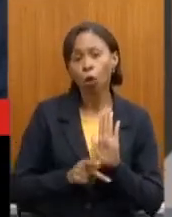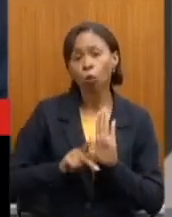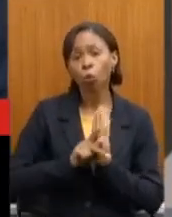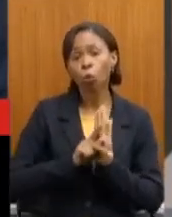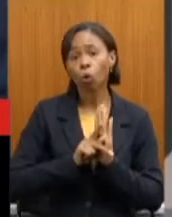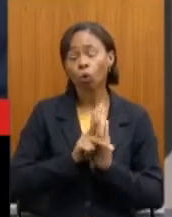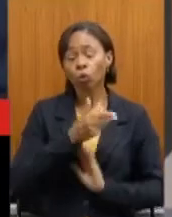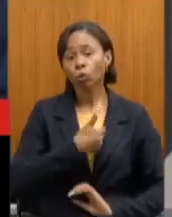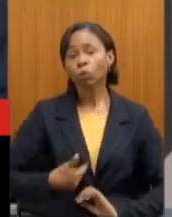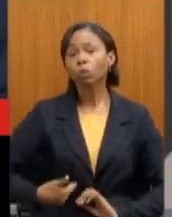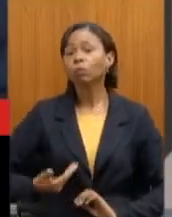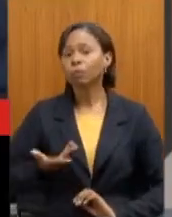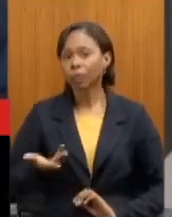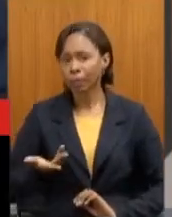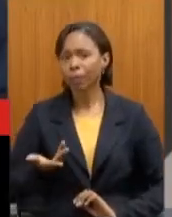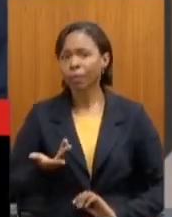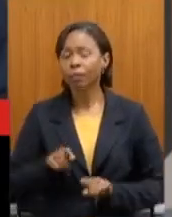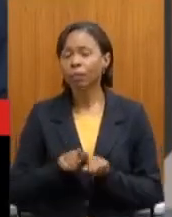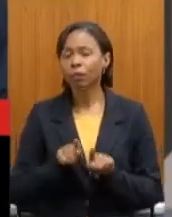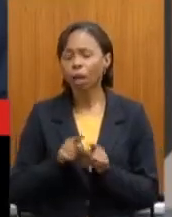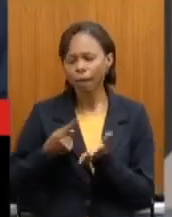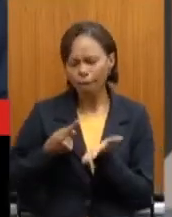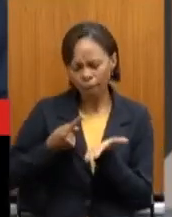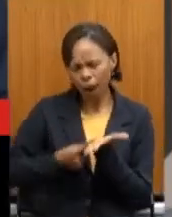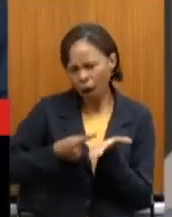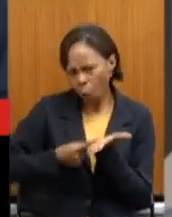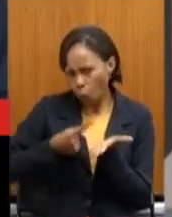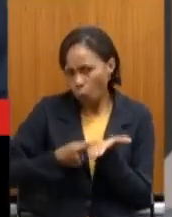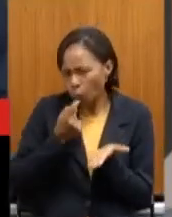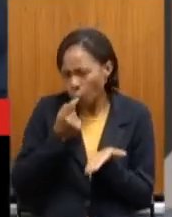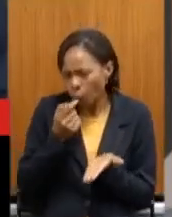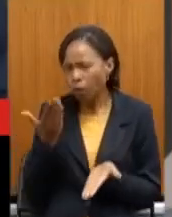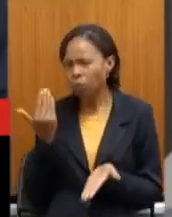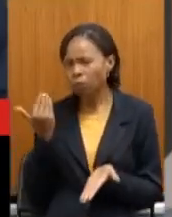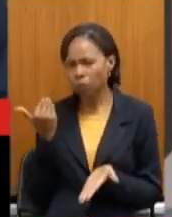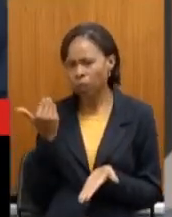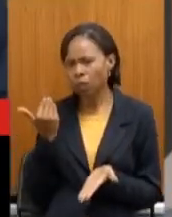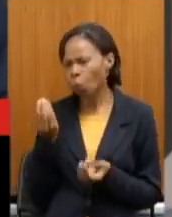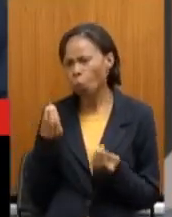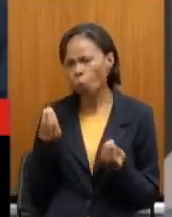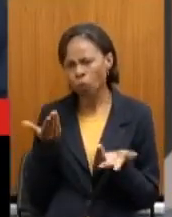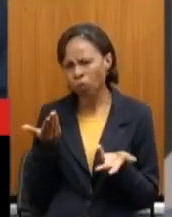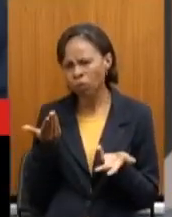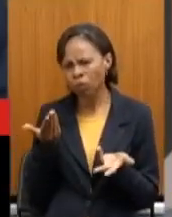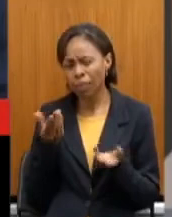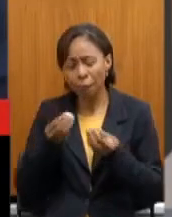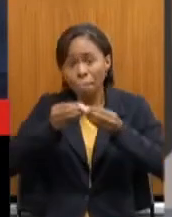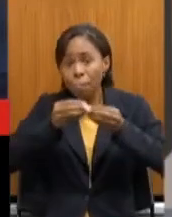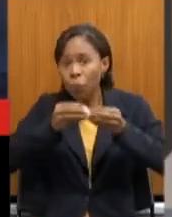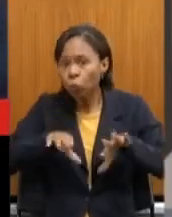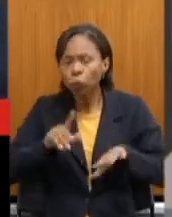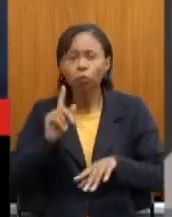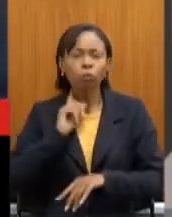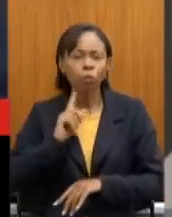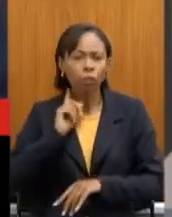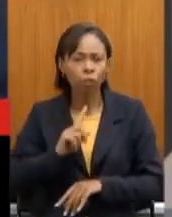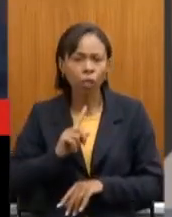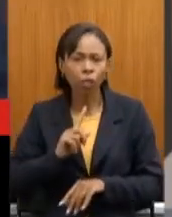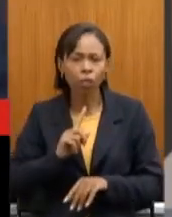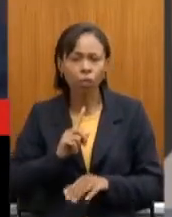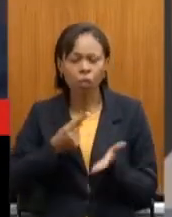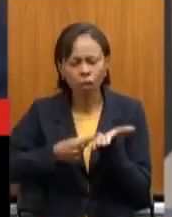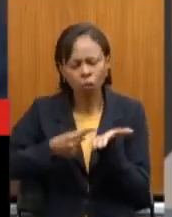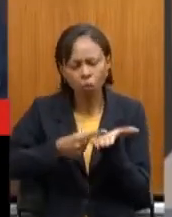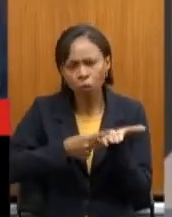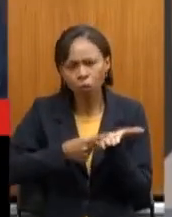fundamentam esse acordo que foi feito recentemente prejudicial a minas gerais em relação às